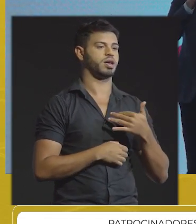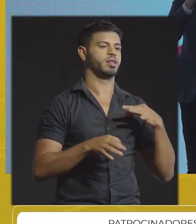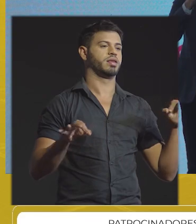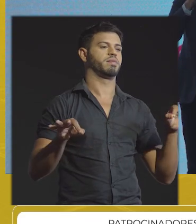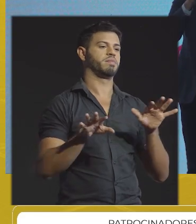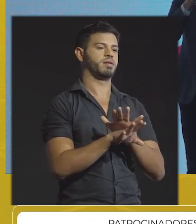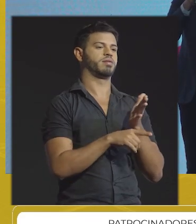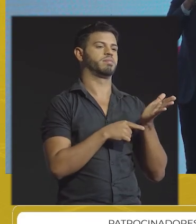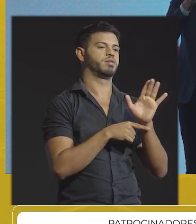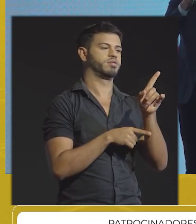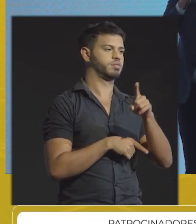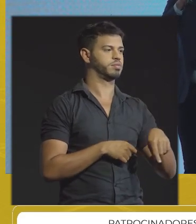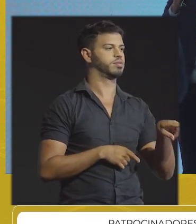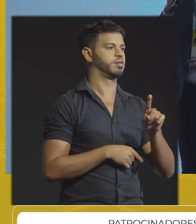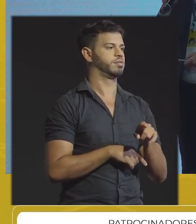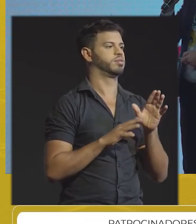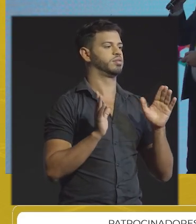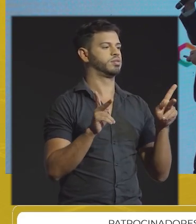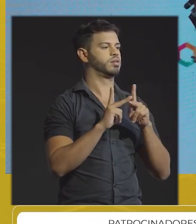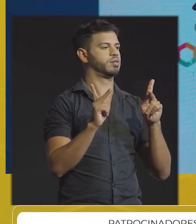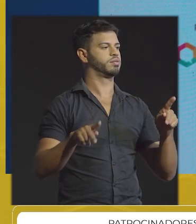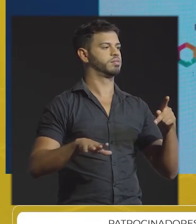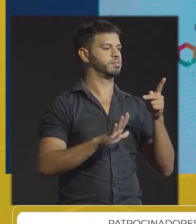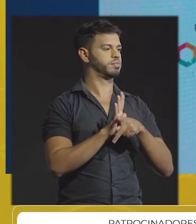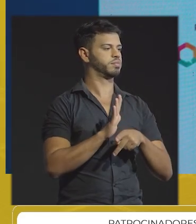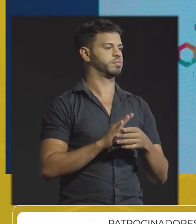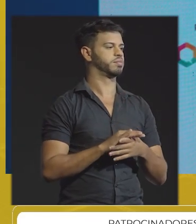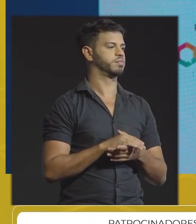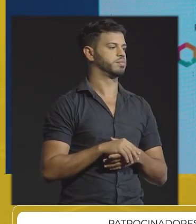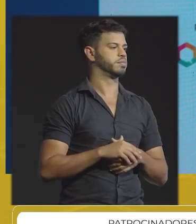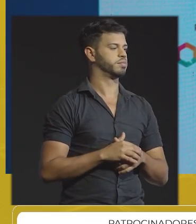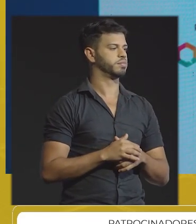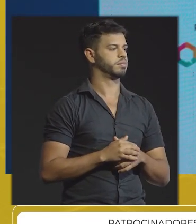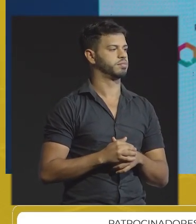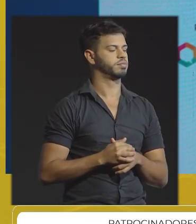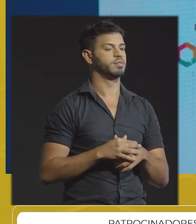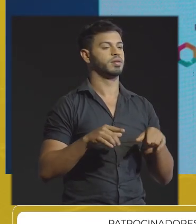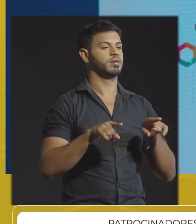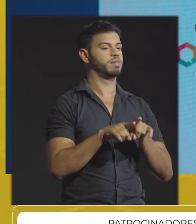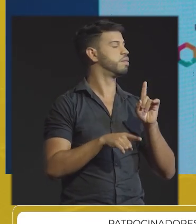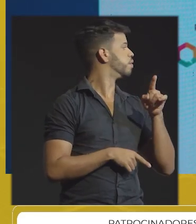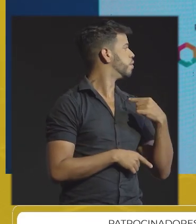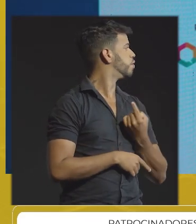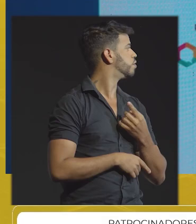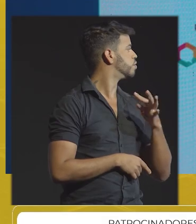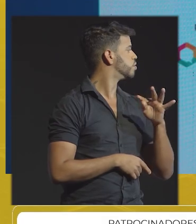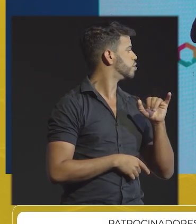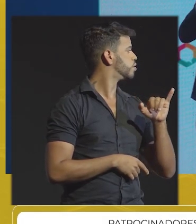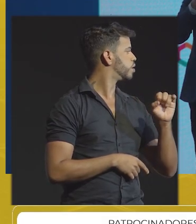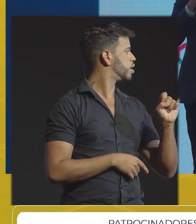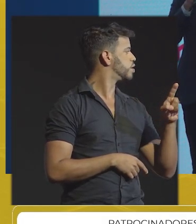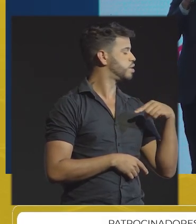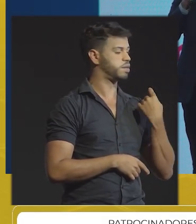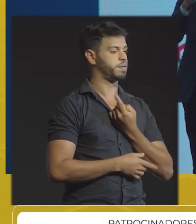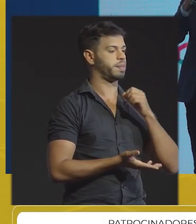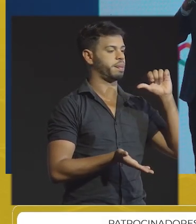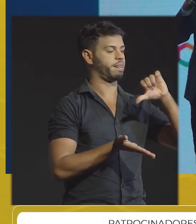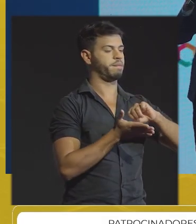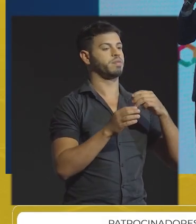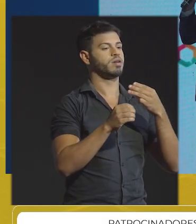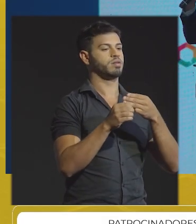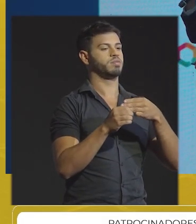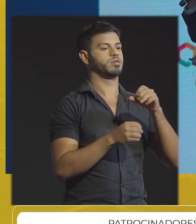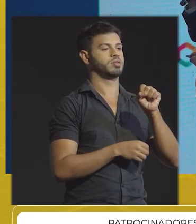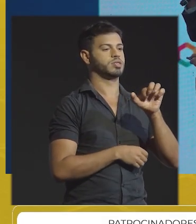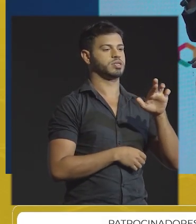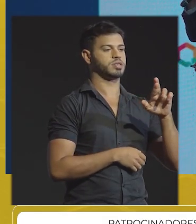para ajudar vocês num projeto de autoprodução esse aqui é o nosso Case lá na nossa sede no Município de